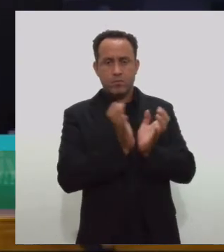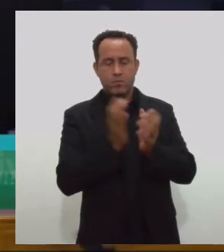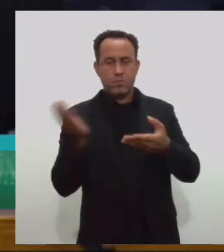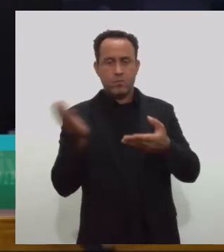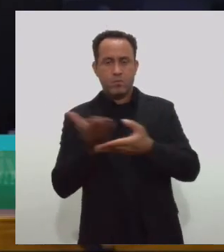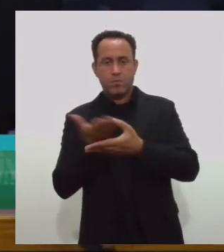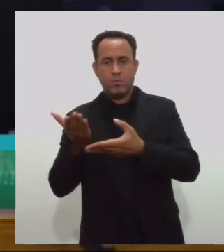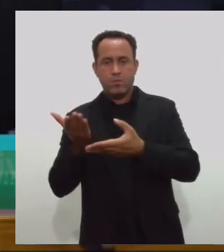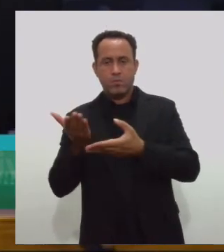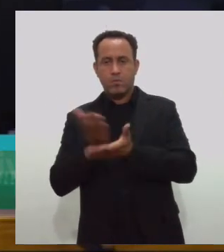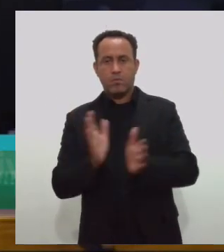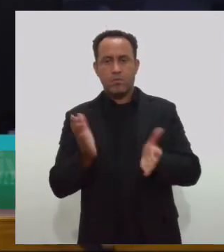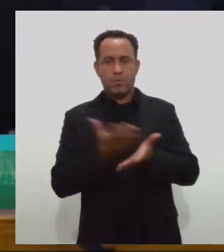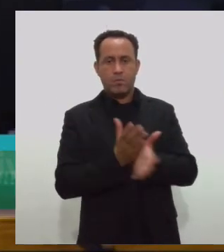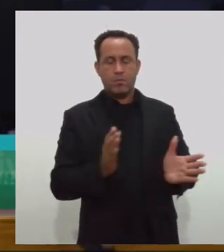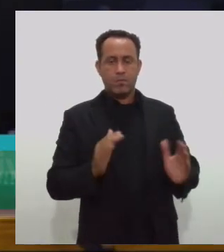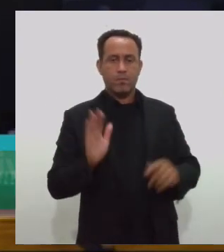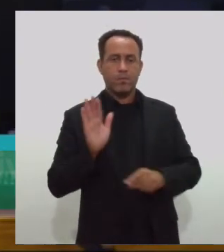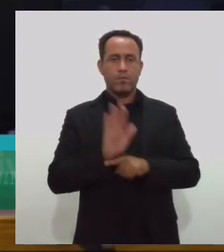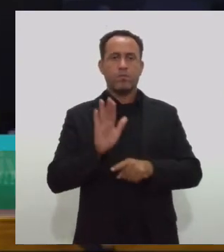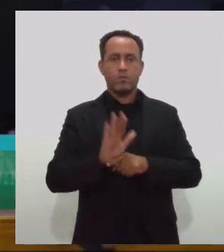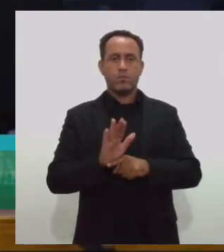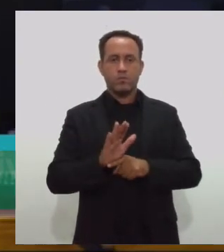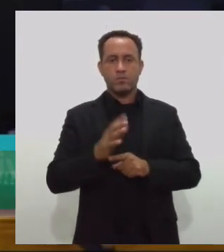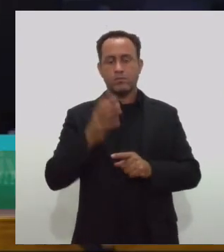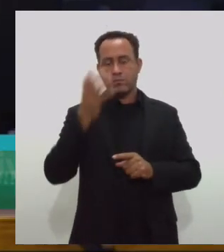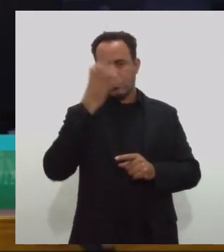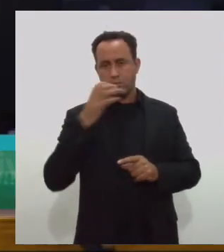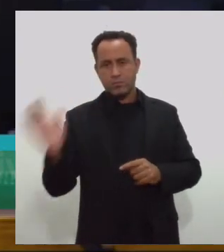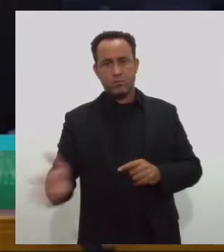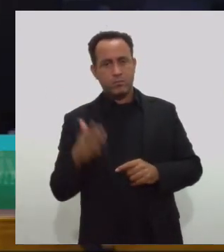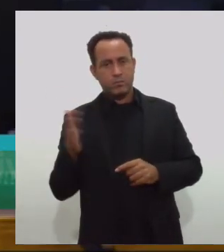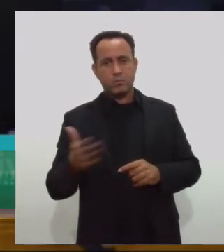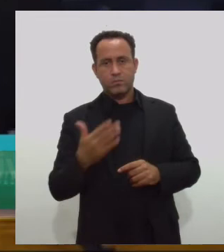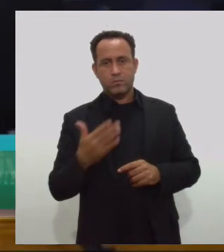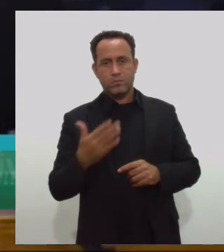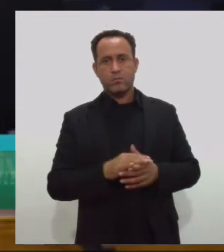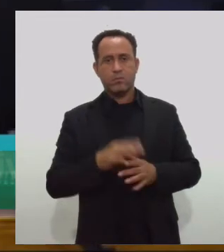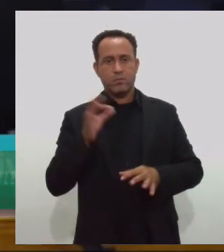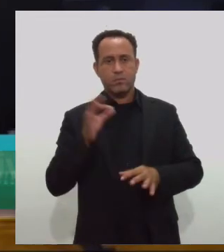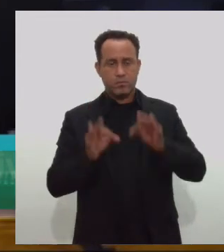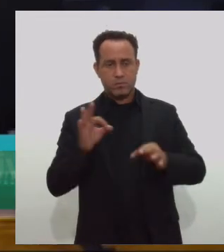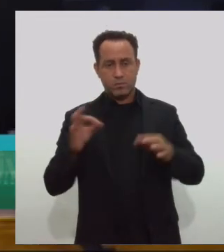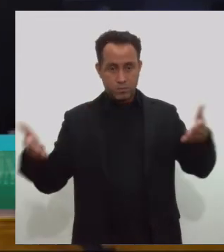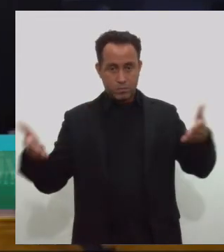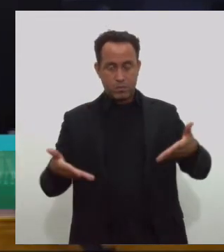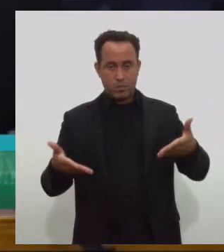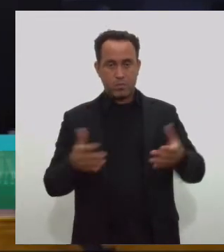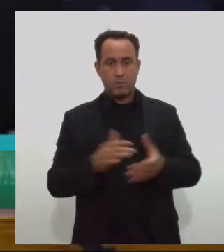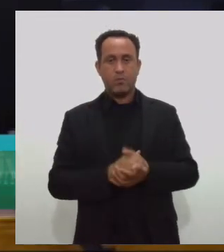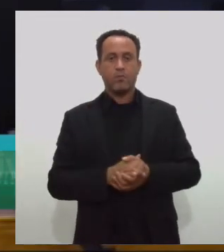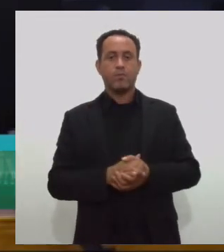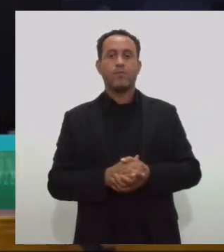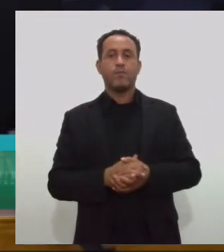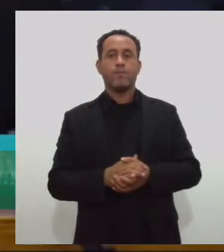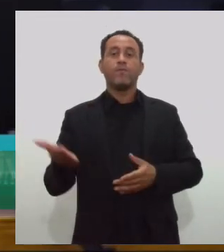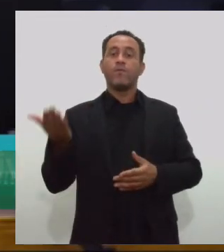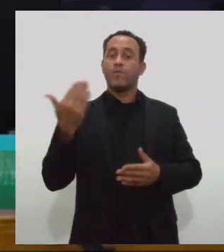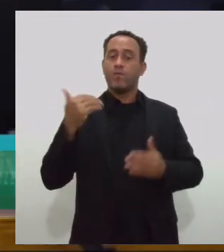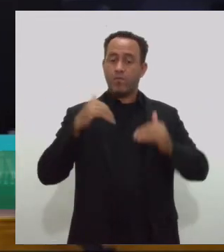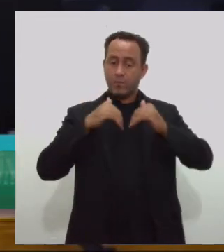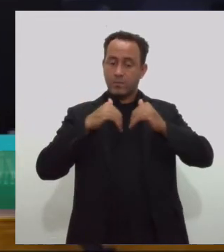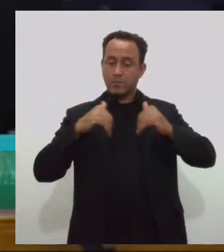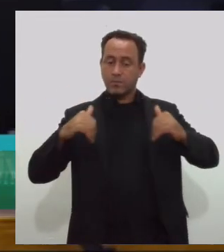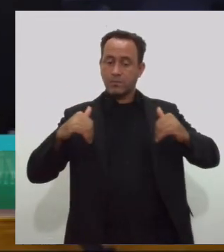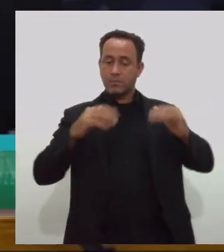e favorecendo a celeridade dos mesmos. Agora, vamos separar o